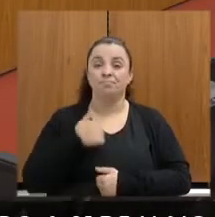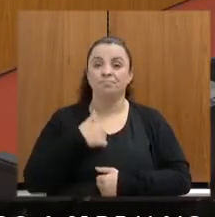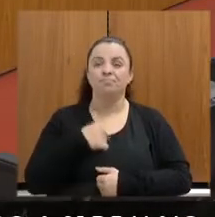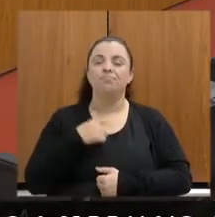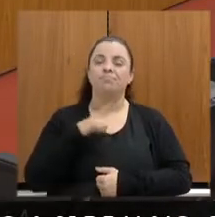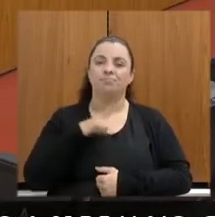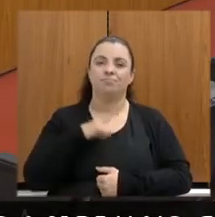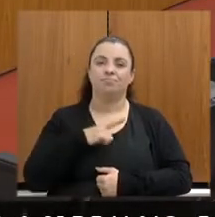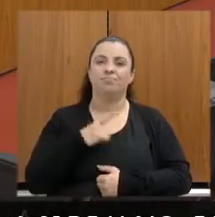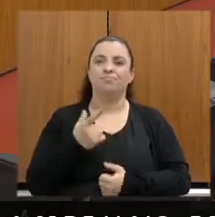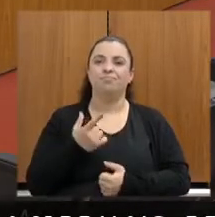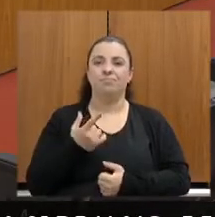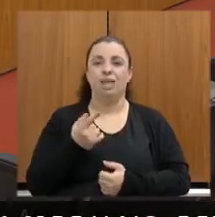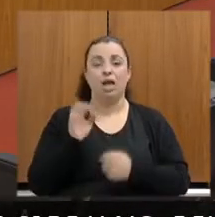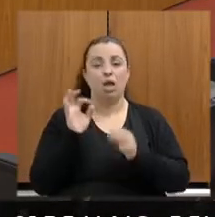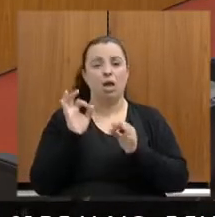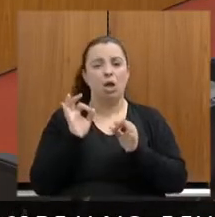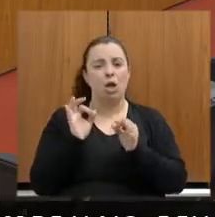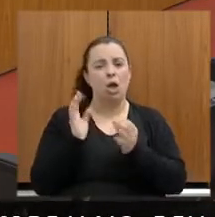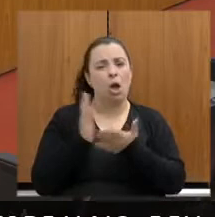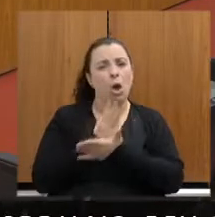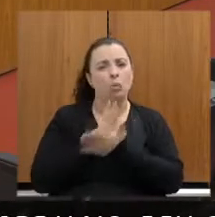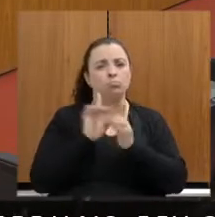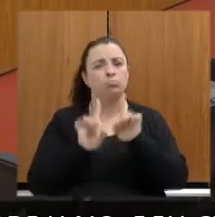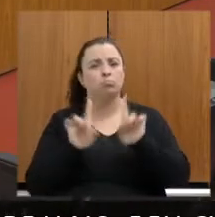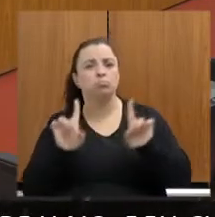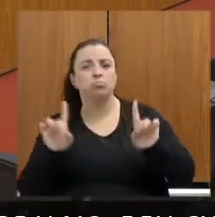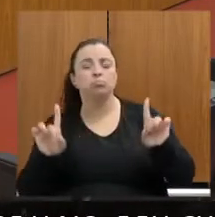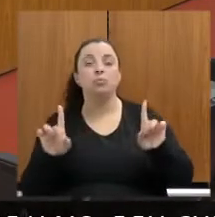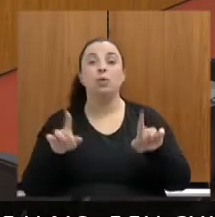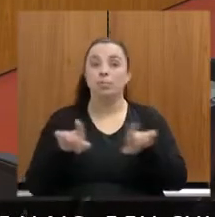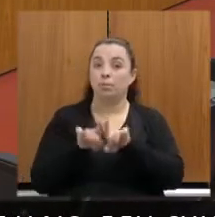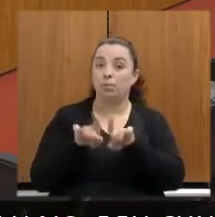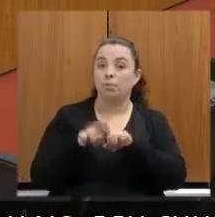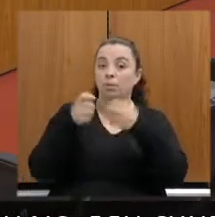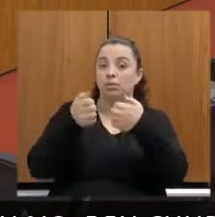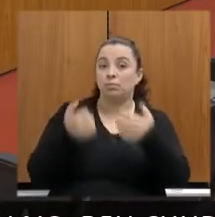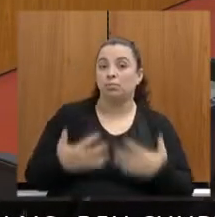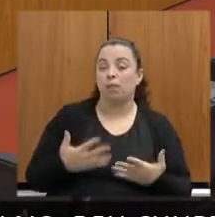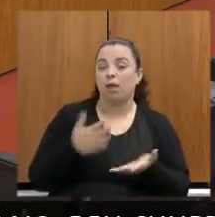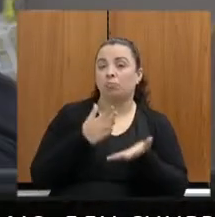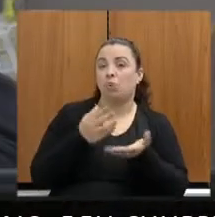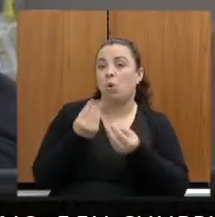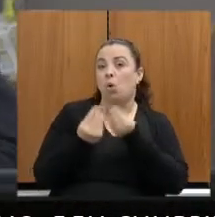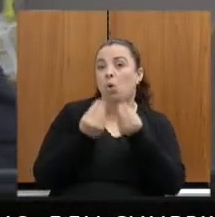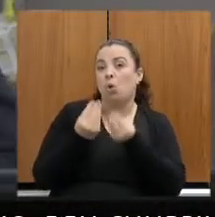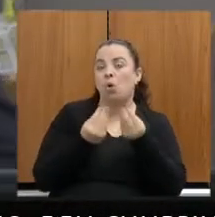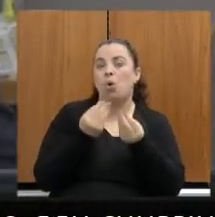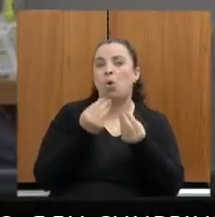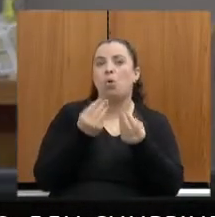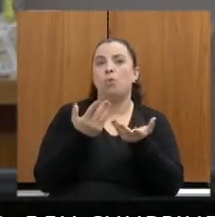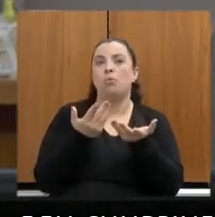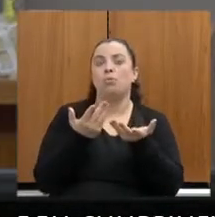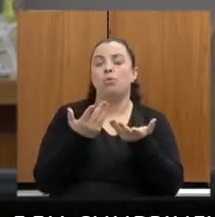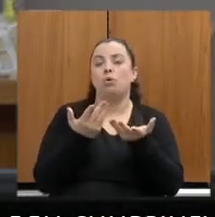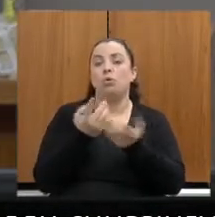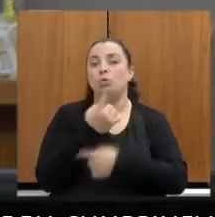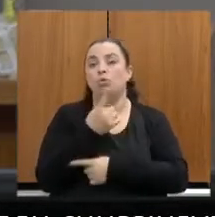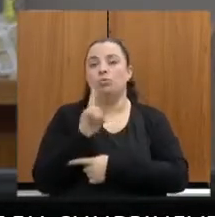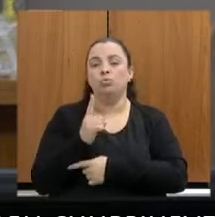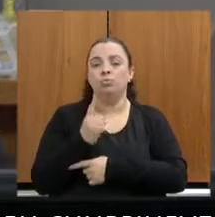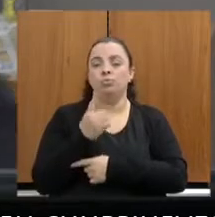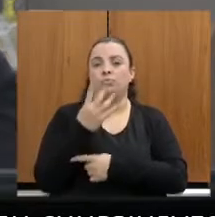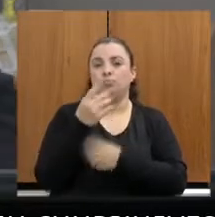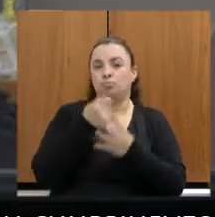alguns dados né pra gente também prestar conta do último quadrimestre com destaque para algumas políticas